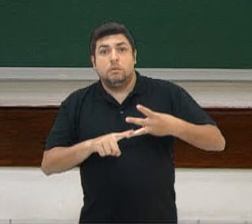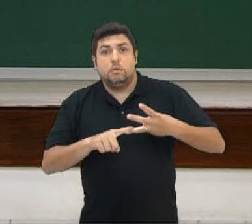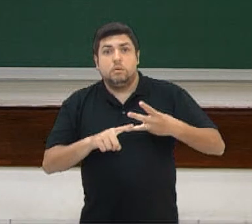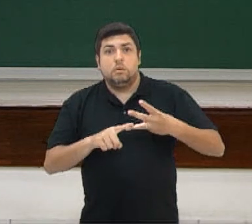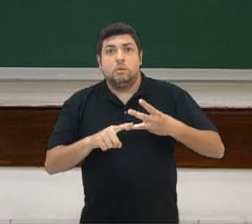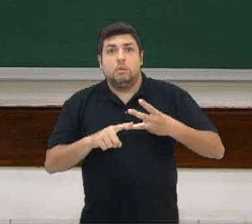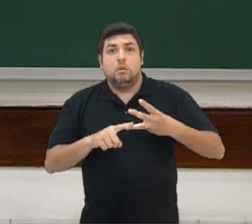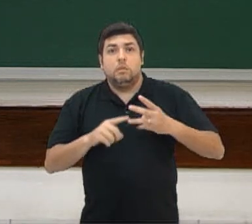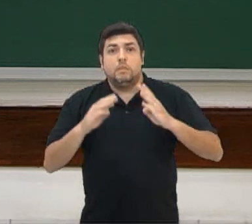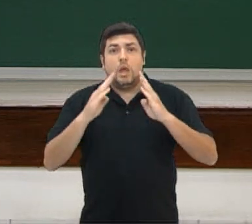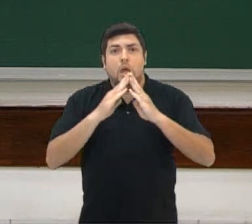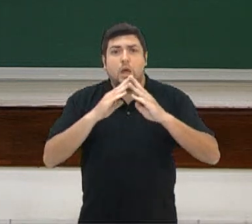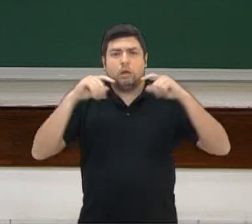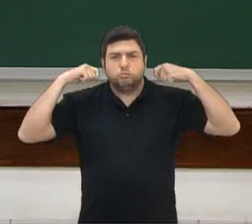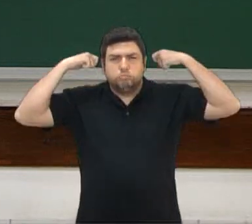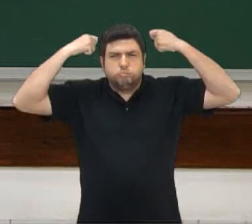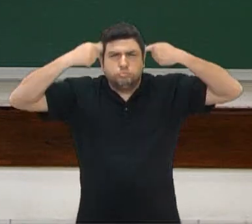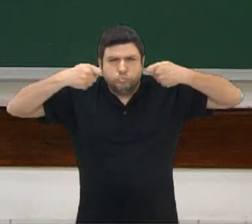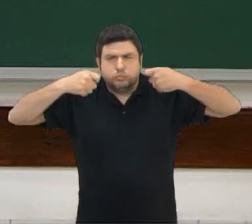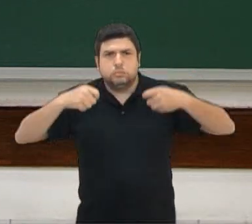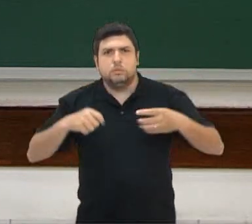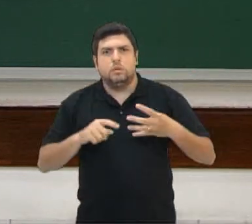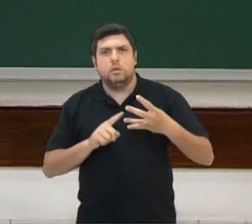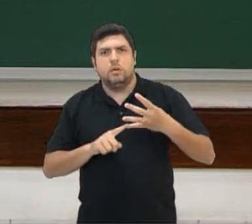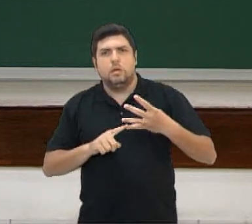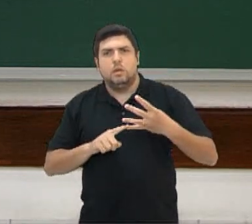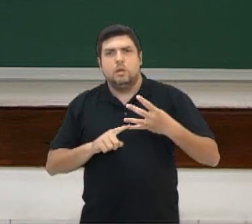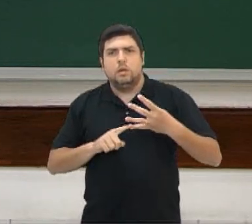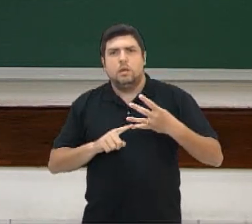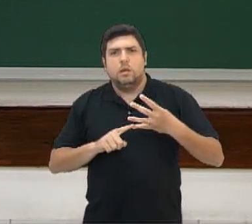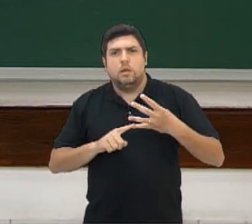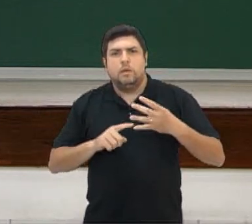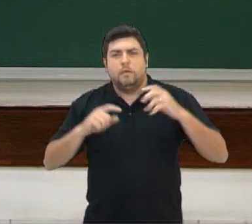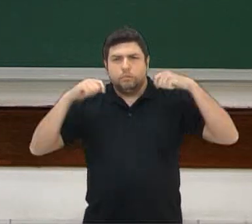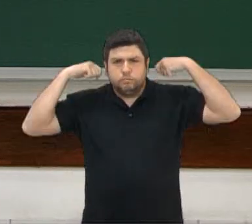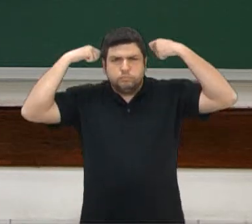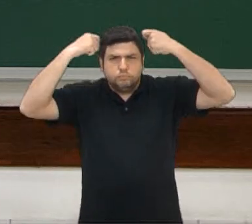monastérios, abadias, conventos,